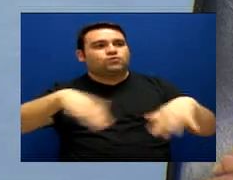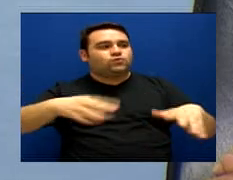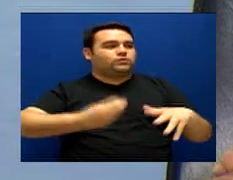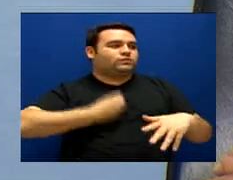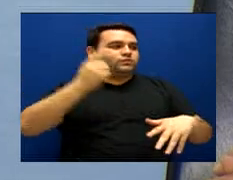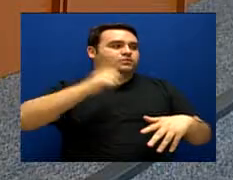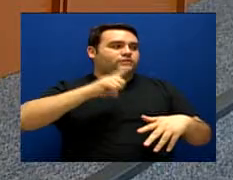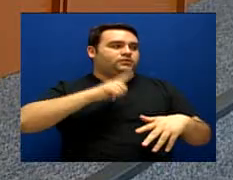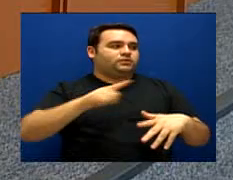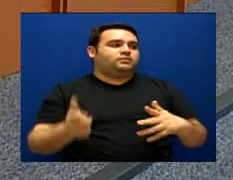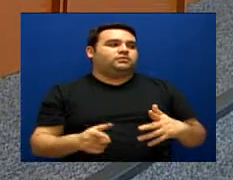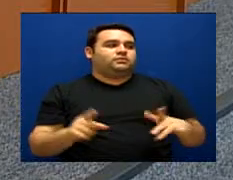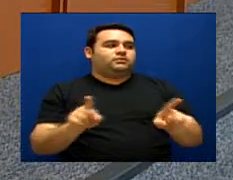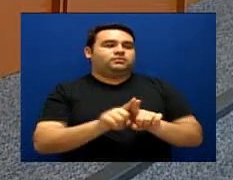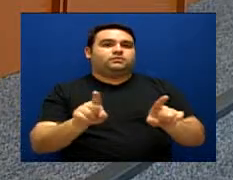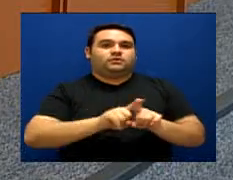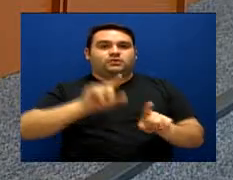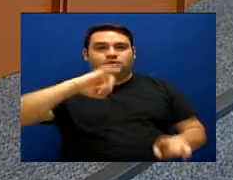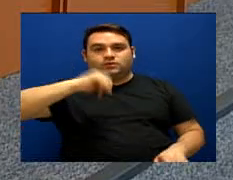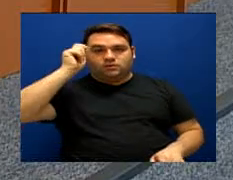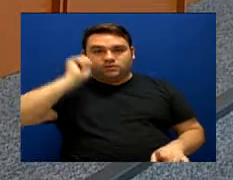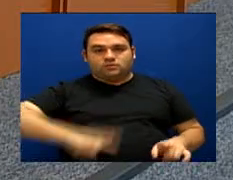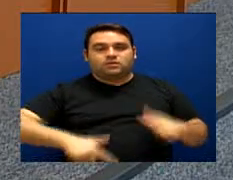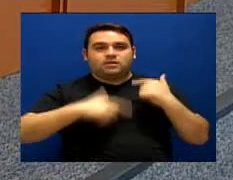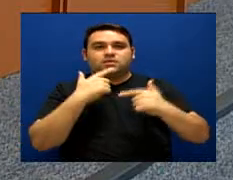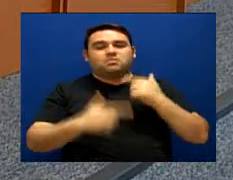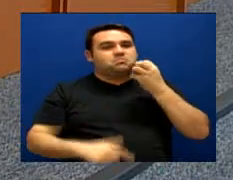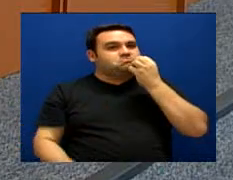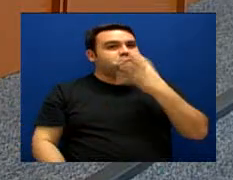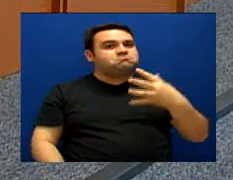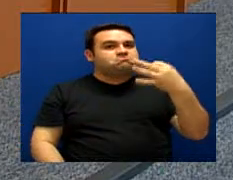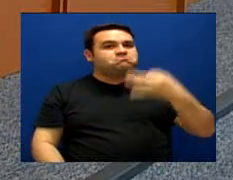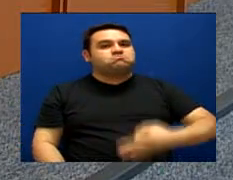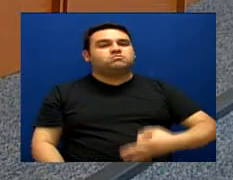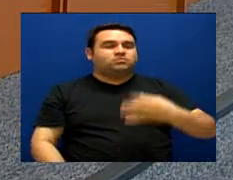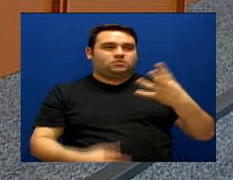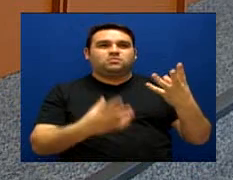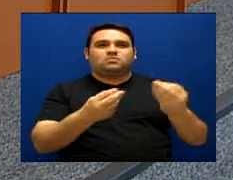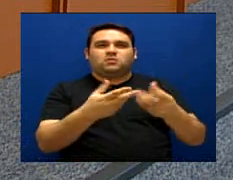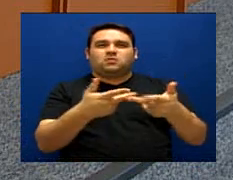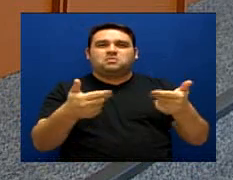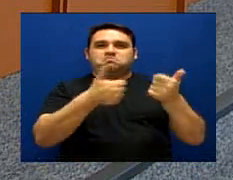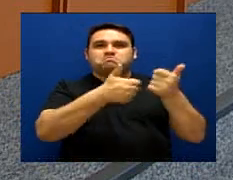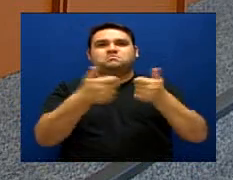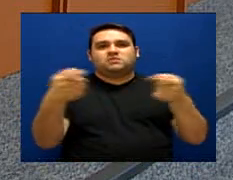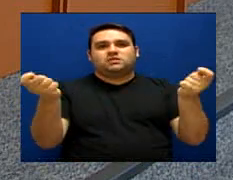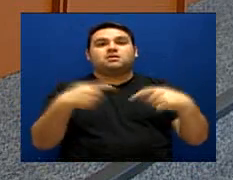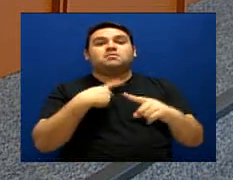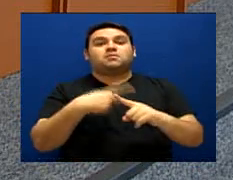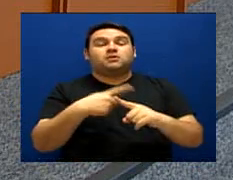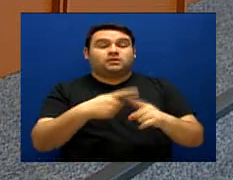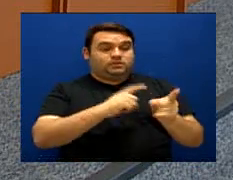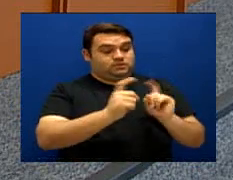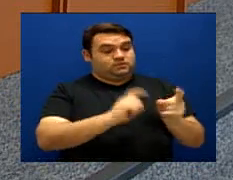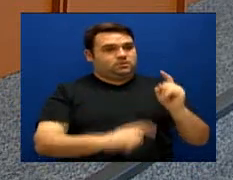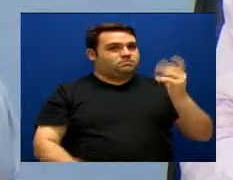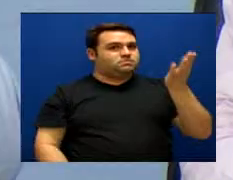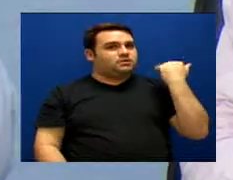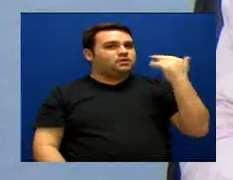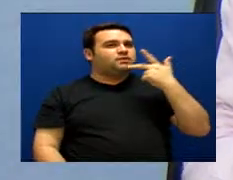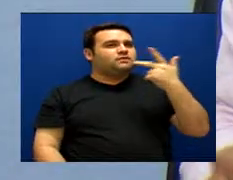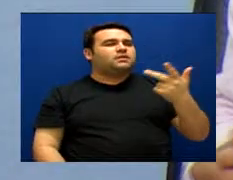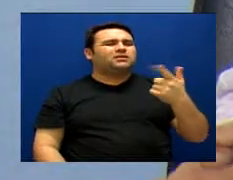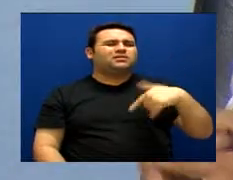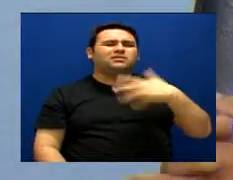mesa estendida. O Gessé que vem fazendo um belo trabalho, eu tenho certeza que muita coisa vai sair do papel. Porque na nossa reunião lá, eles